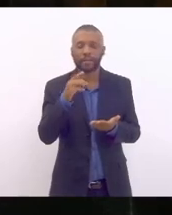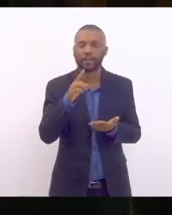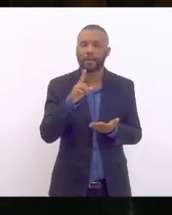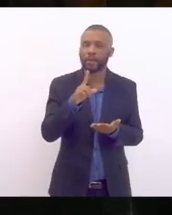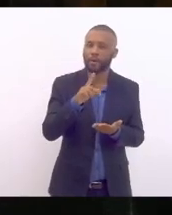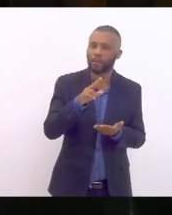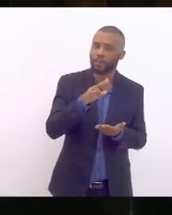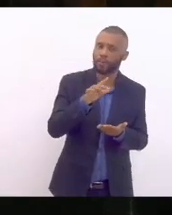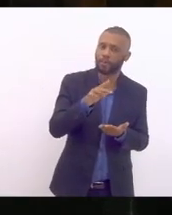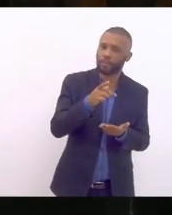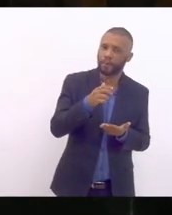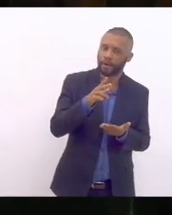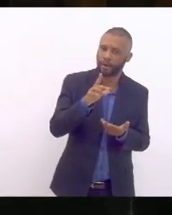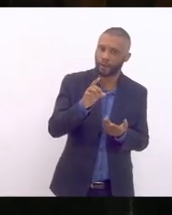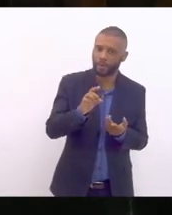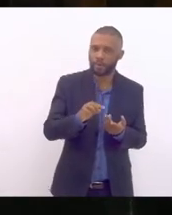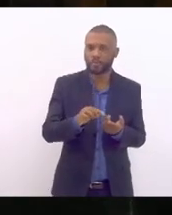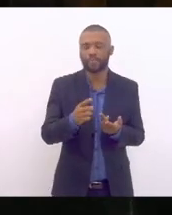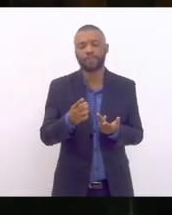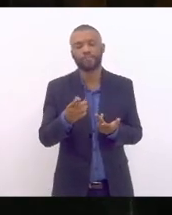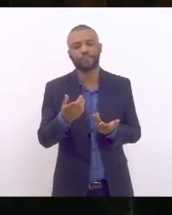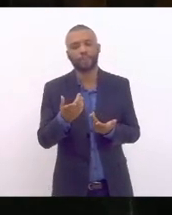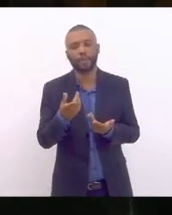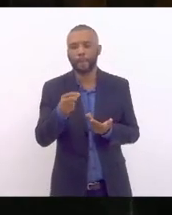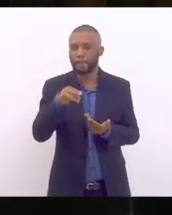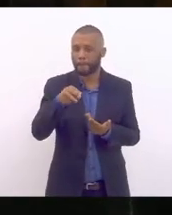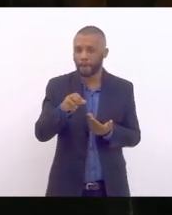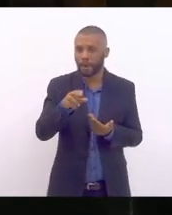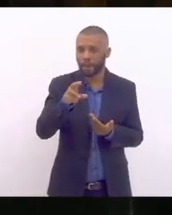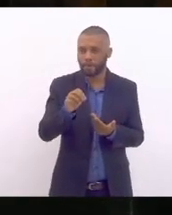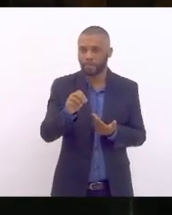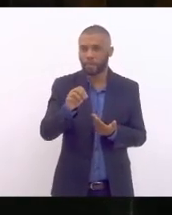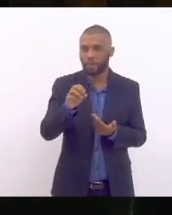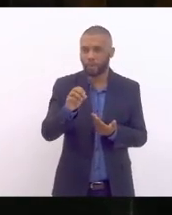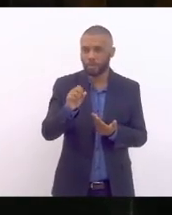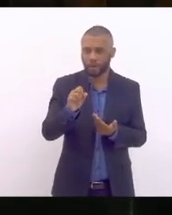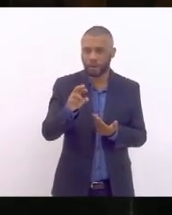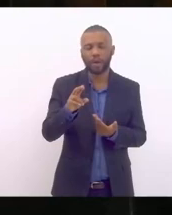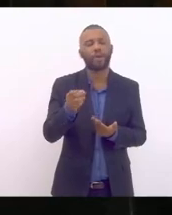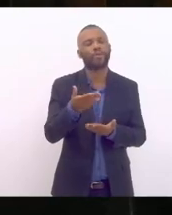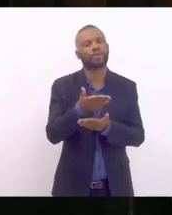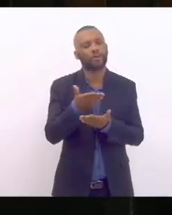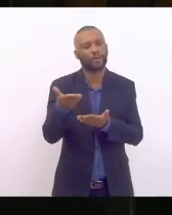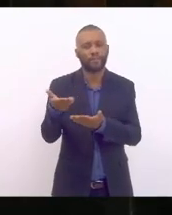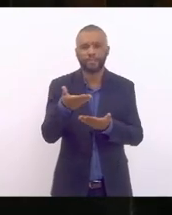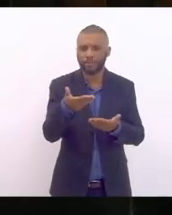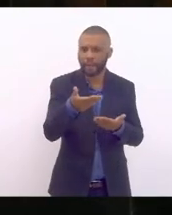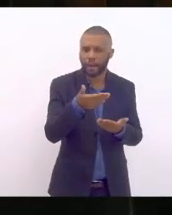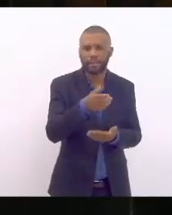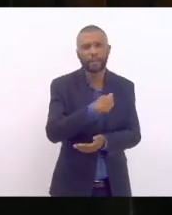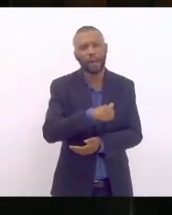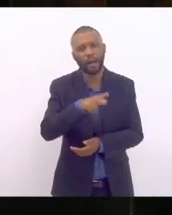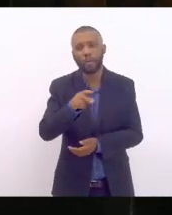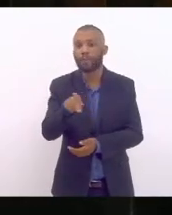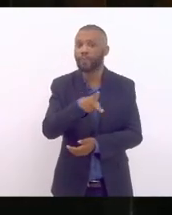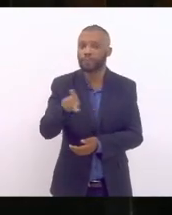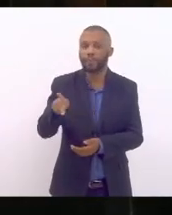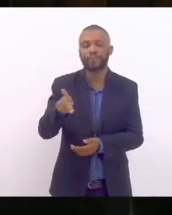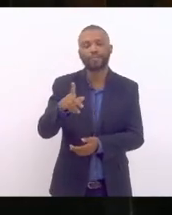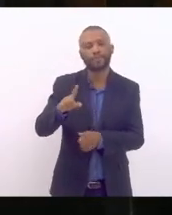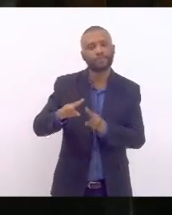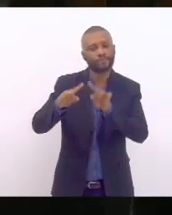Rejane e senhores leitores Dr Mauro Osório convidados os alunos professores e pessoal